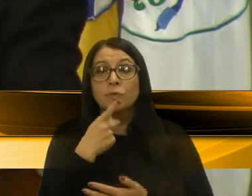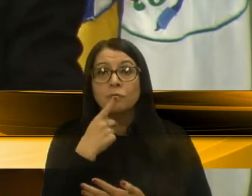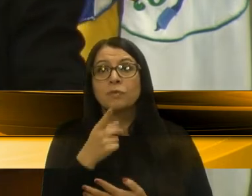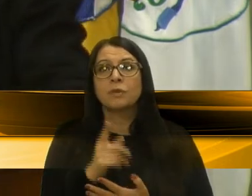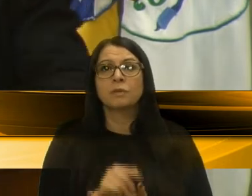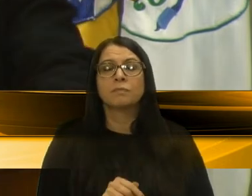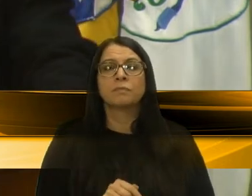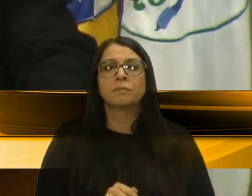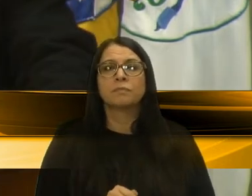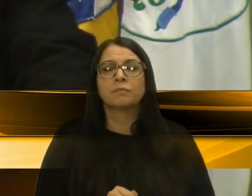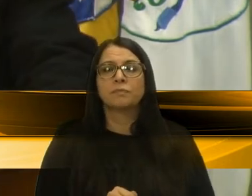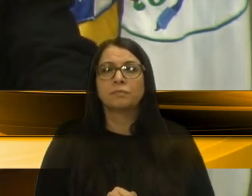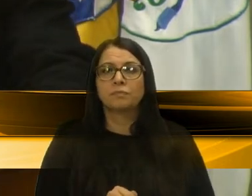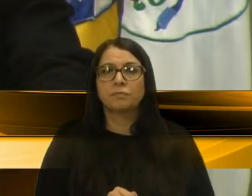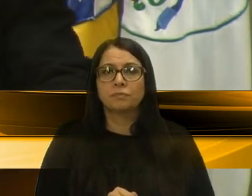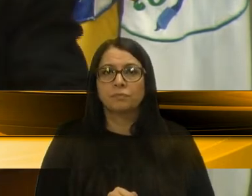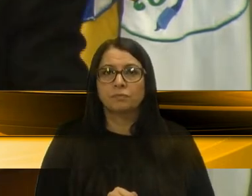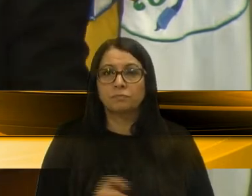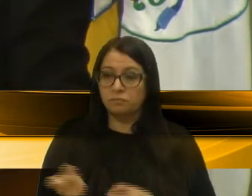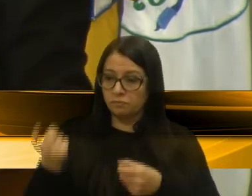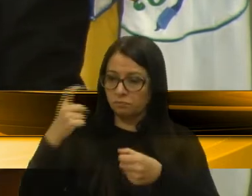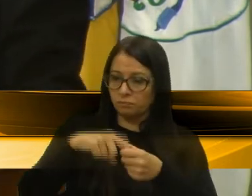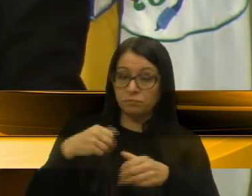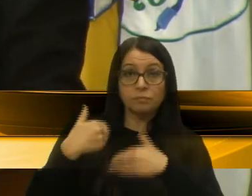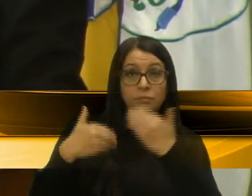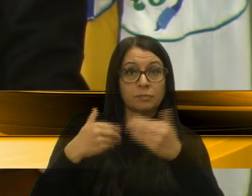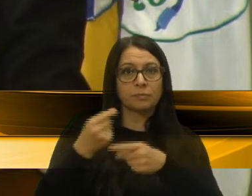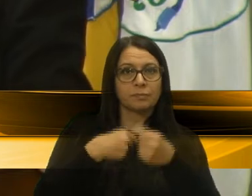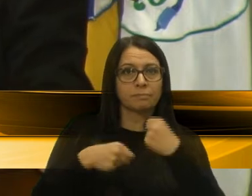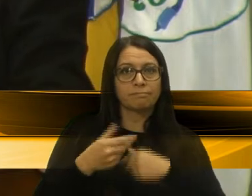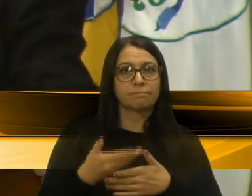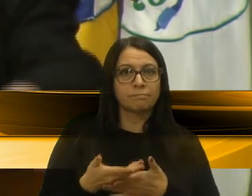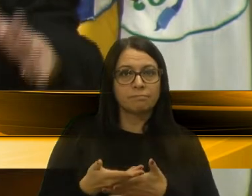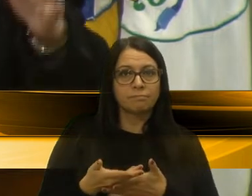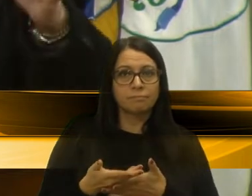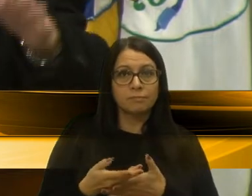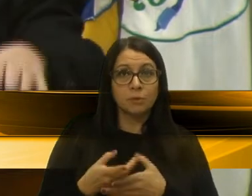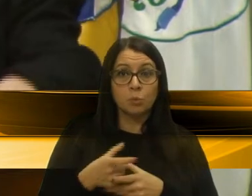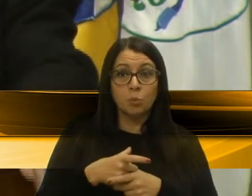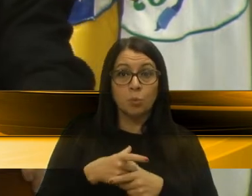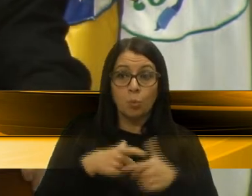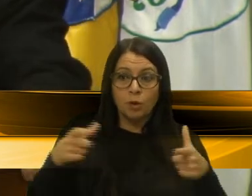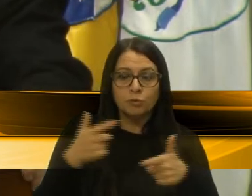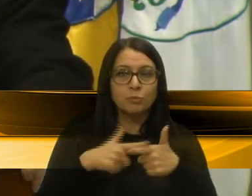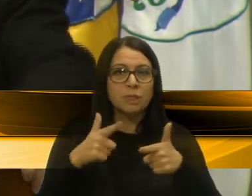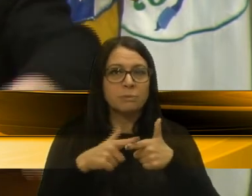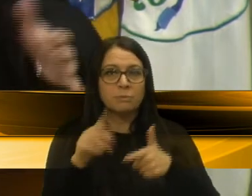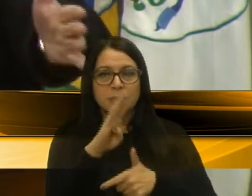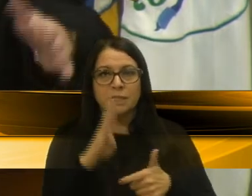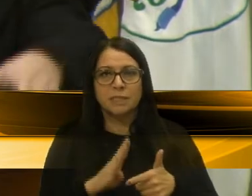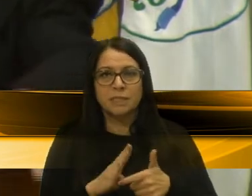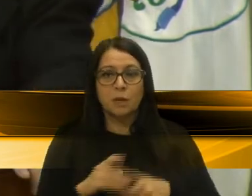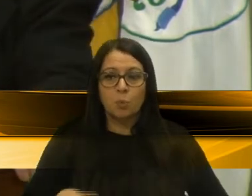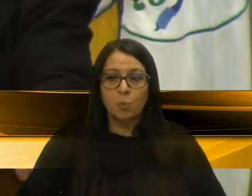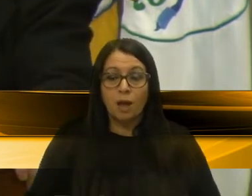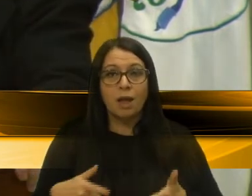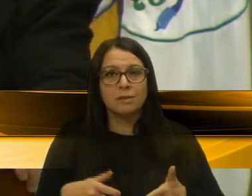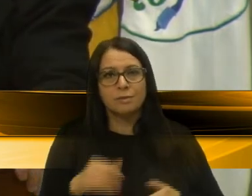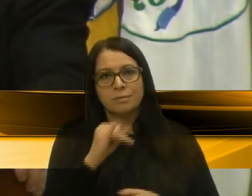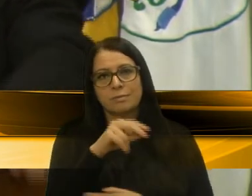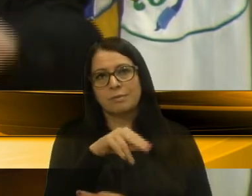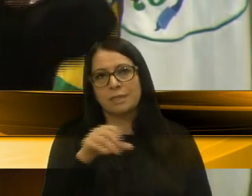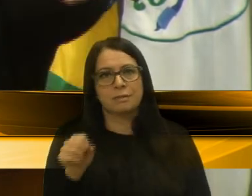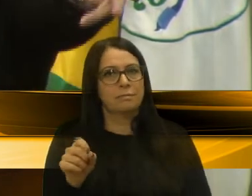fala em retomar o desenvolvimento econômico, o grande problema nacional é o gasto com a